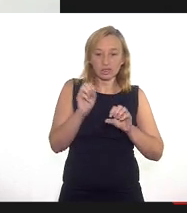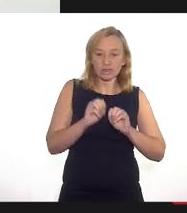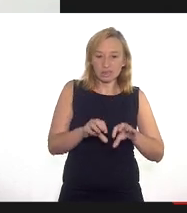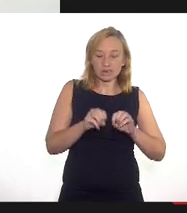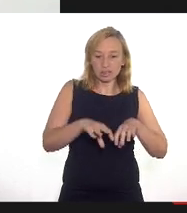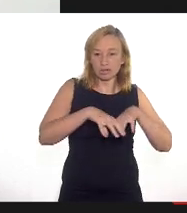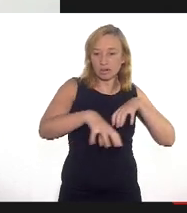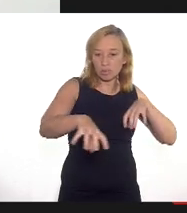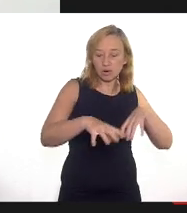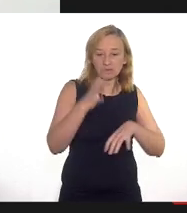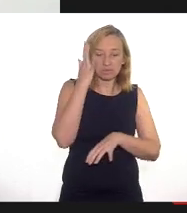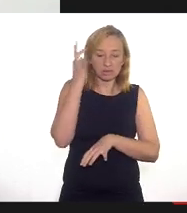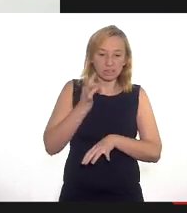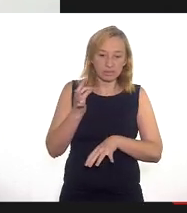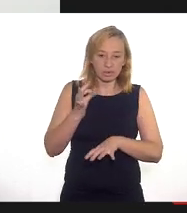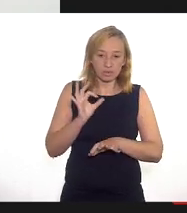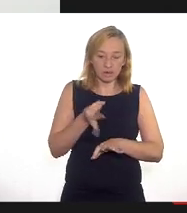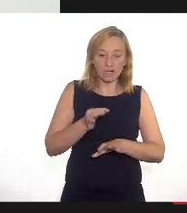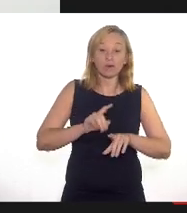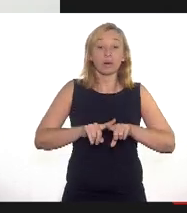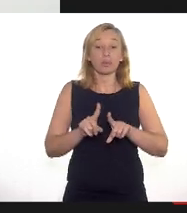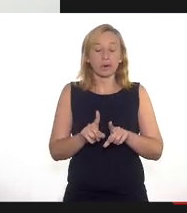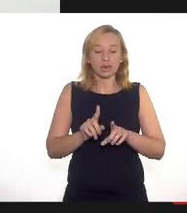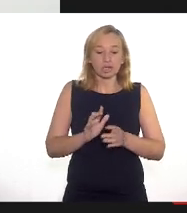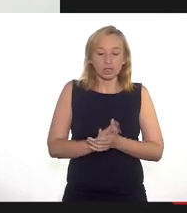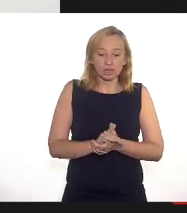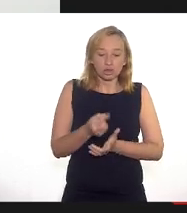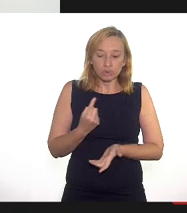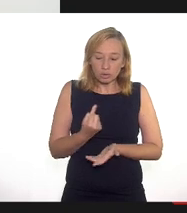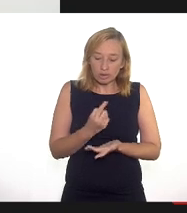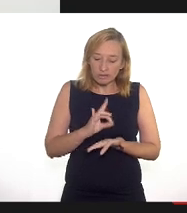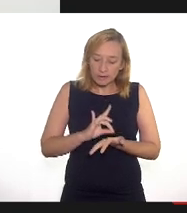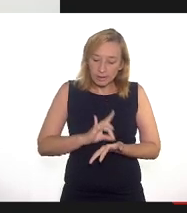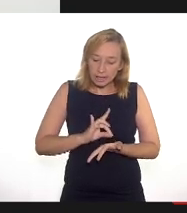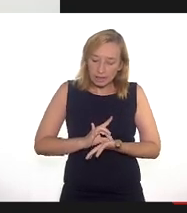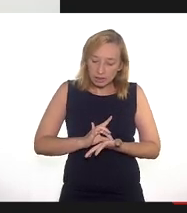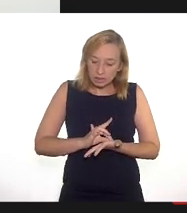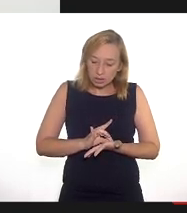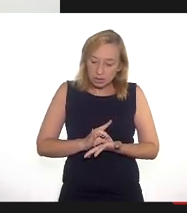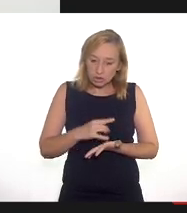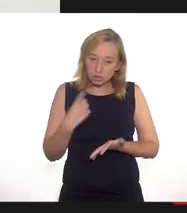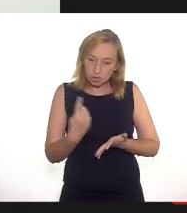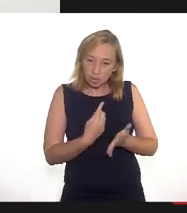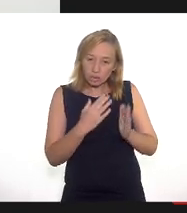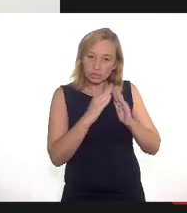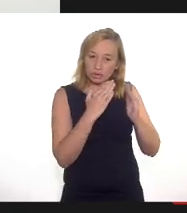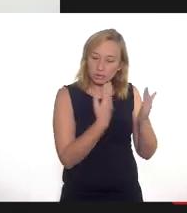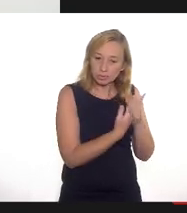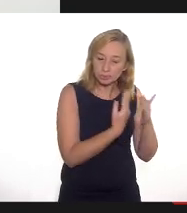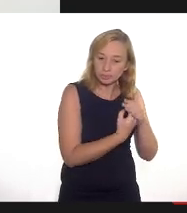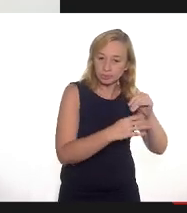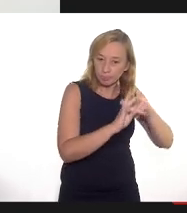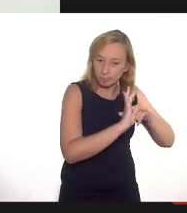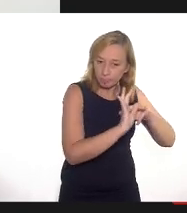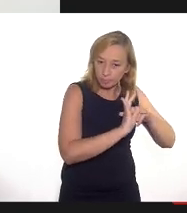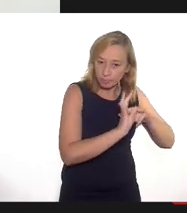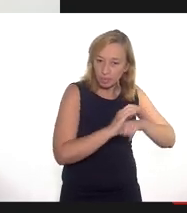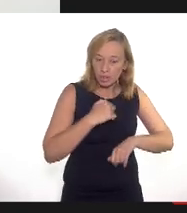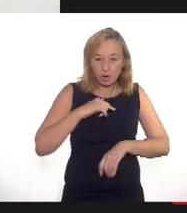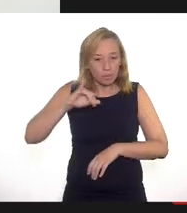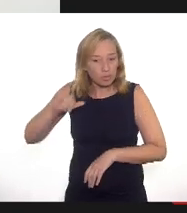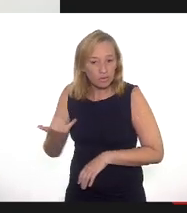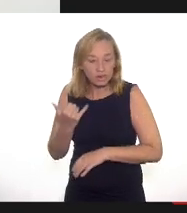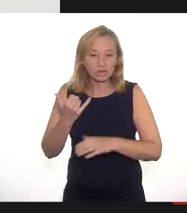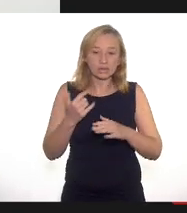incerteza, então nós, na verdade, nós, FAETEC, né? Eu ainda não estava por aqui, e até aproveito esse momento